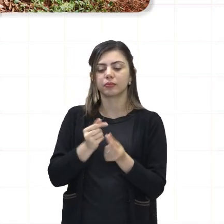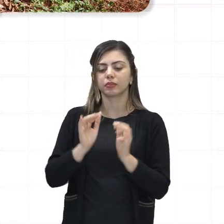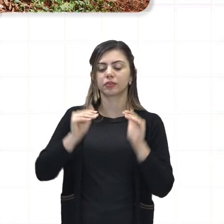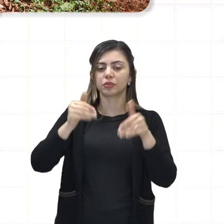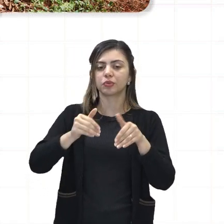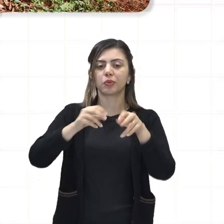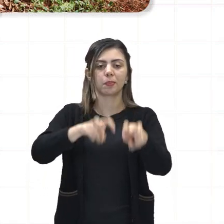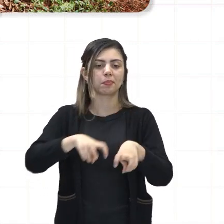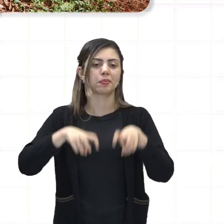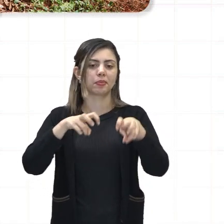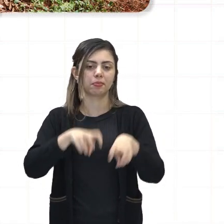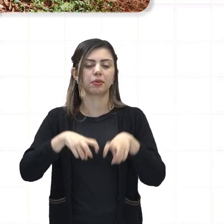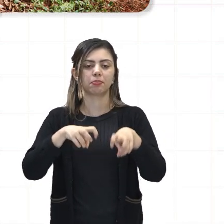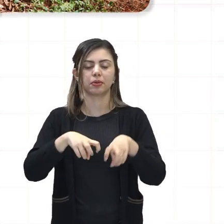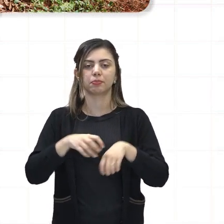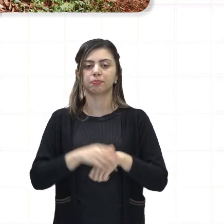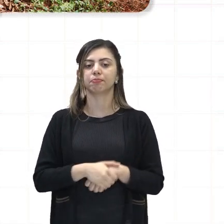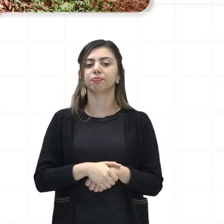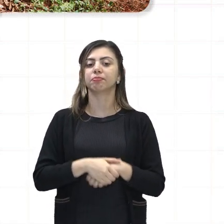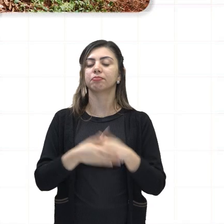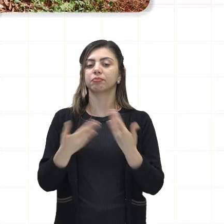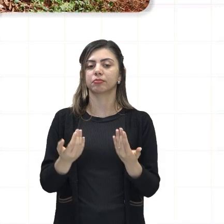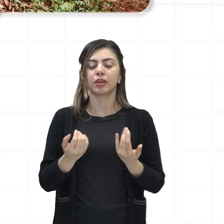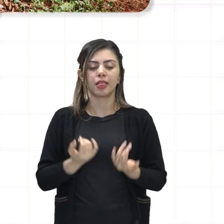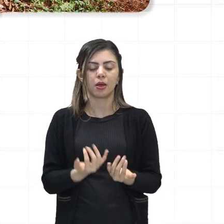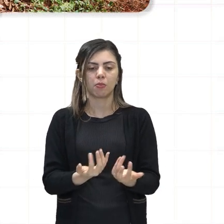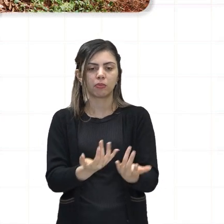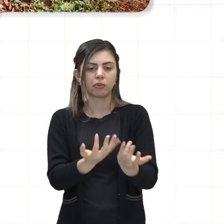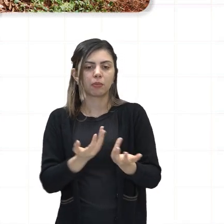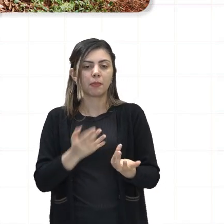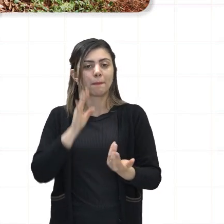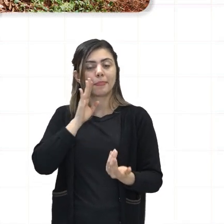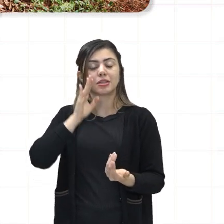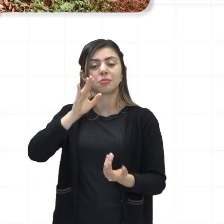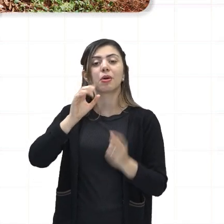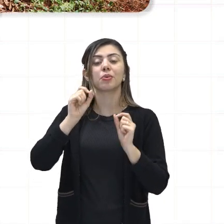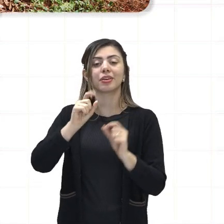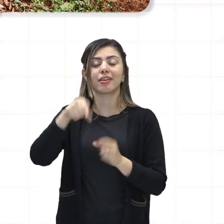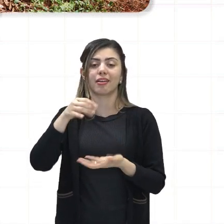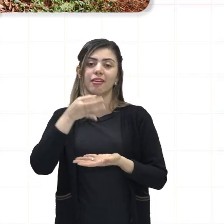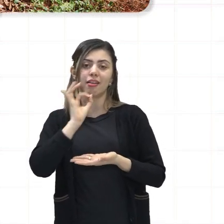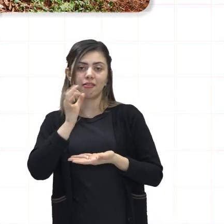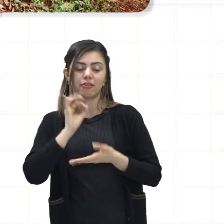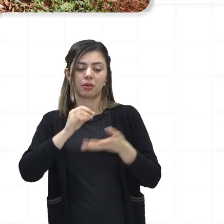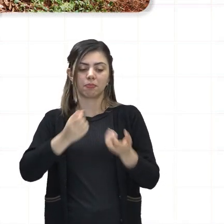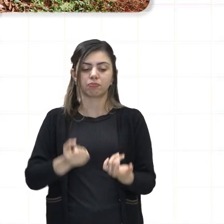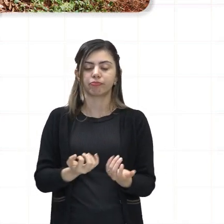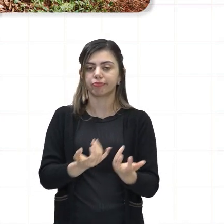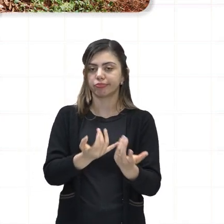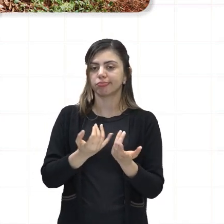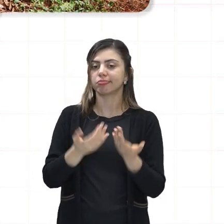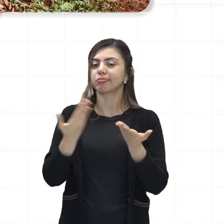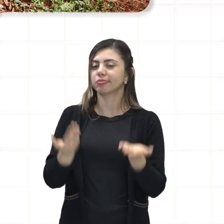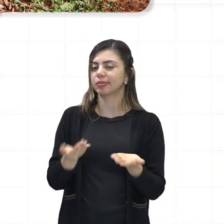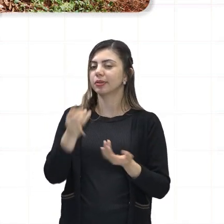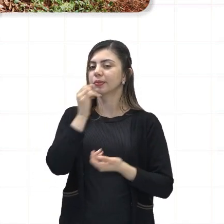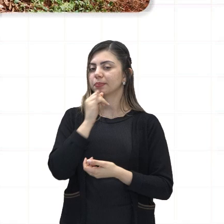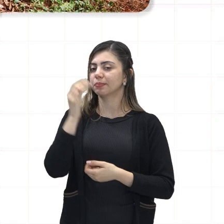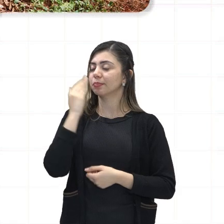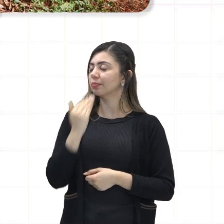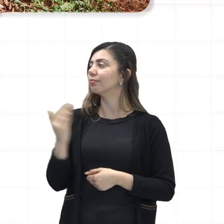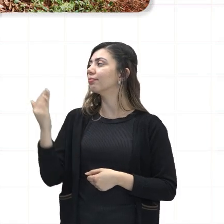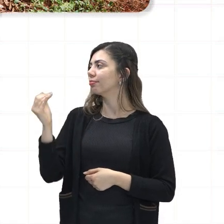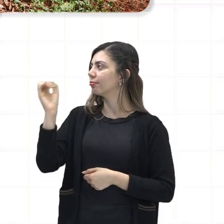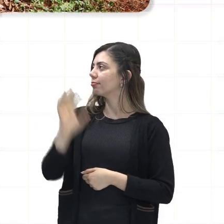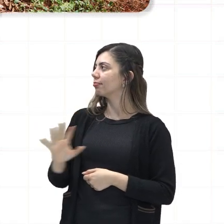baseado na agricultura, especialmente no cultivo do café. Então nós temos aí, ó,